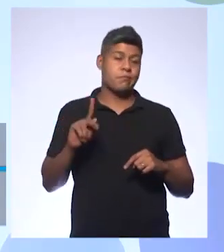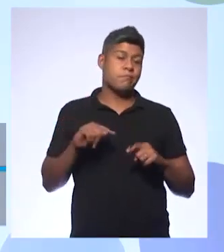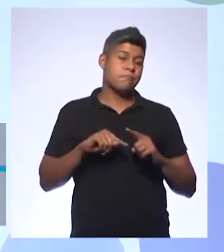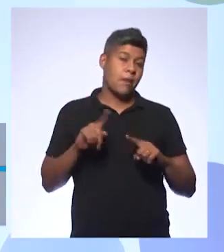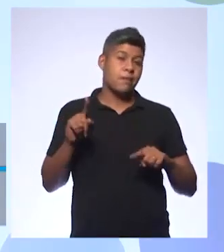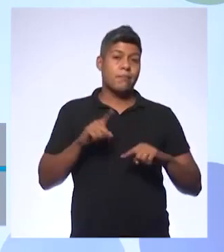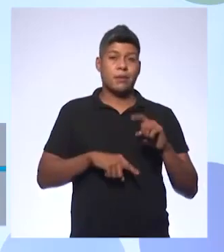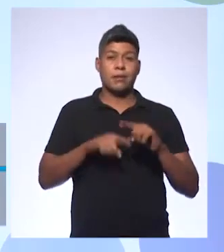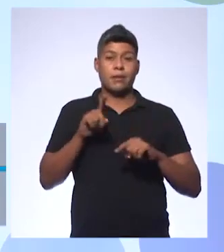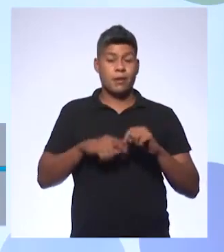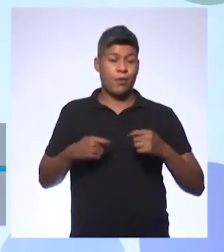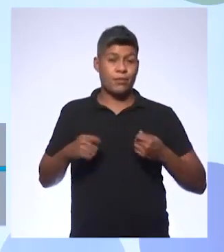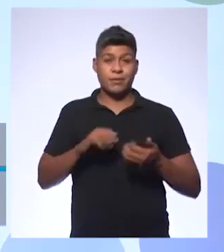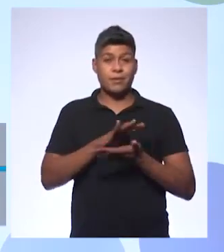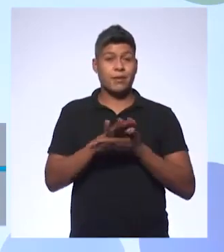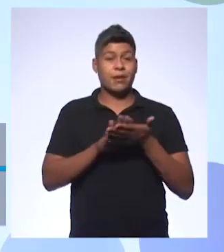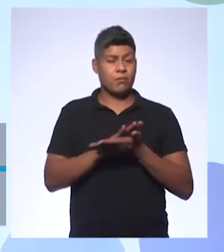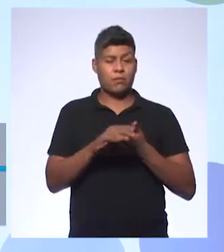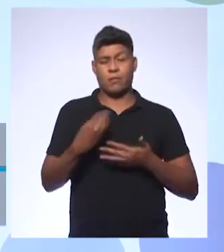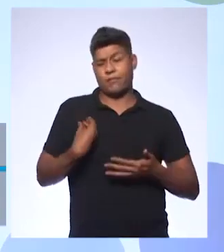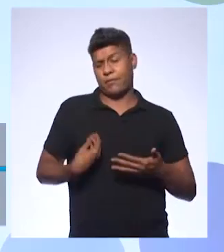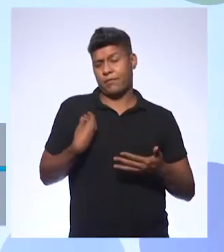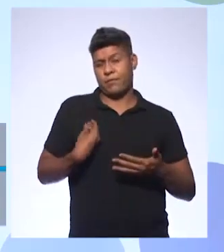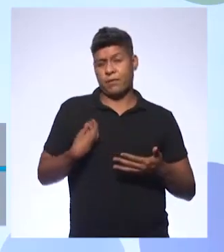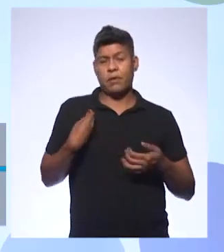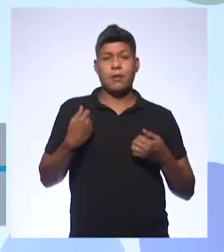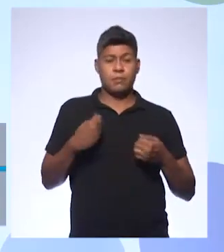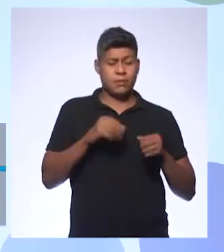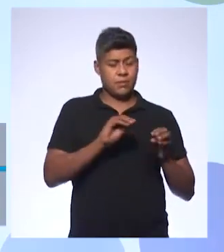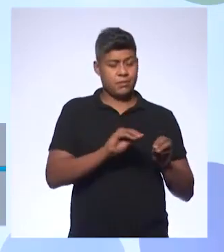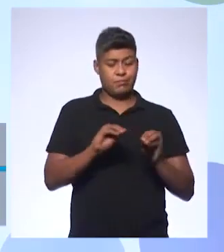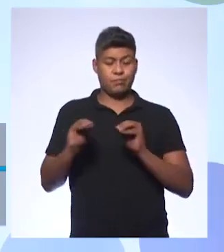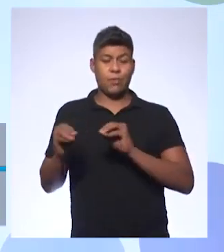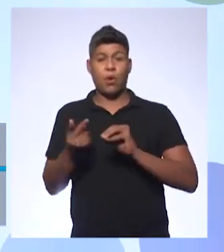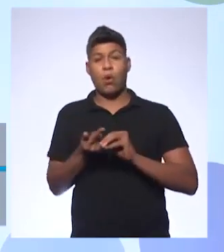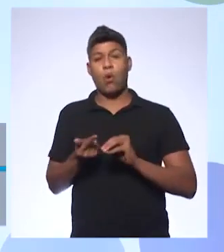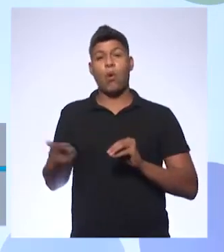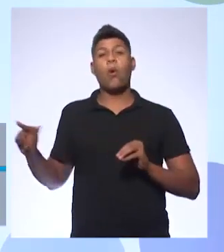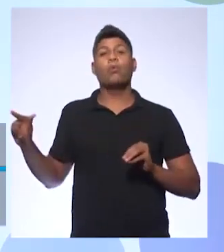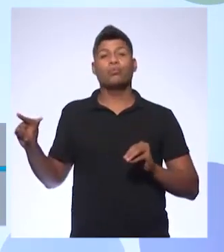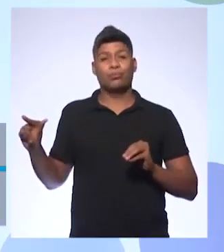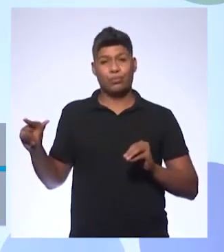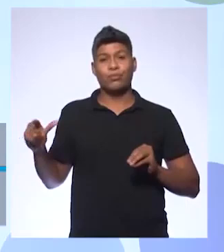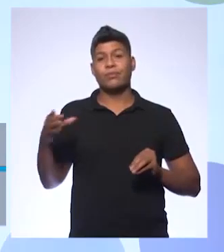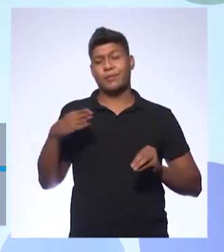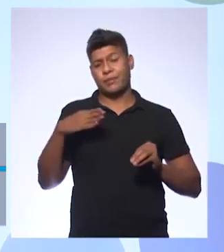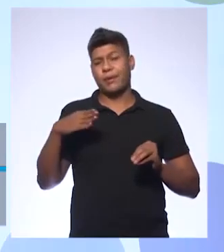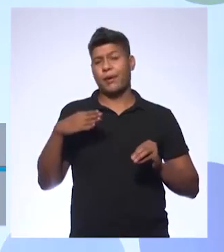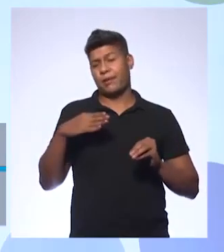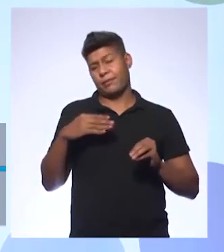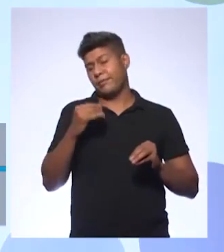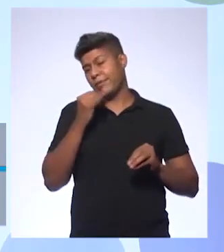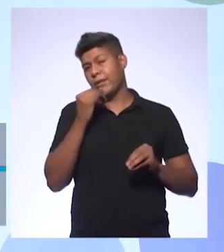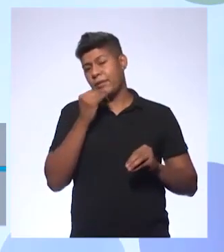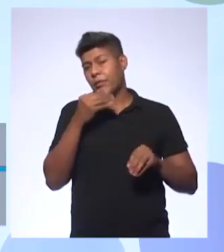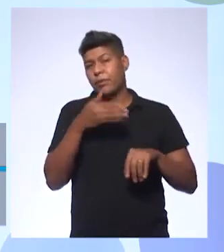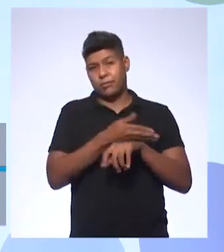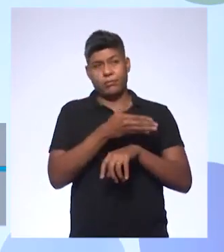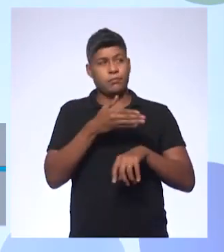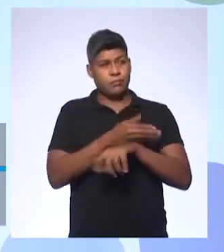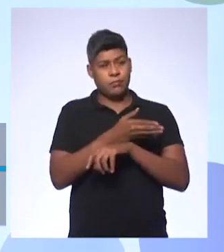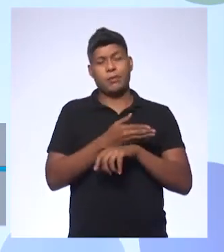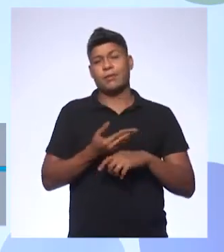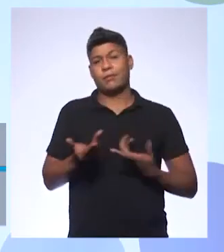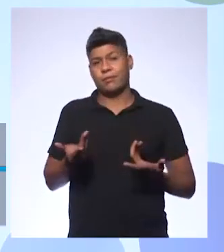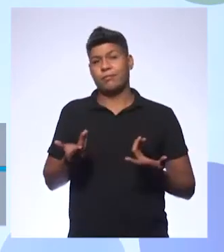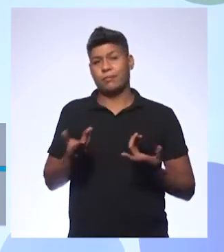recursos que você precisa aonde você vive. Você tem que se deslocar, ir para outro lugar, outra cidade, para poder ter acesso a esses recursos.